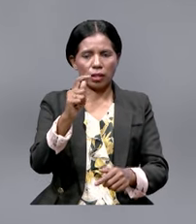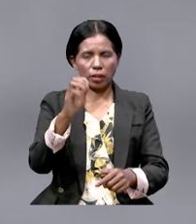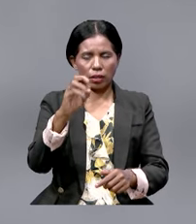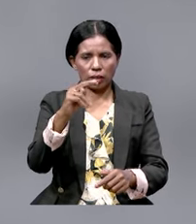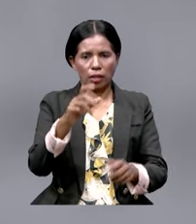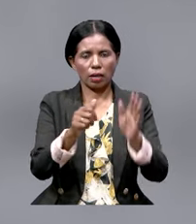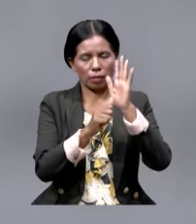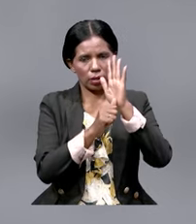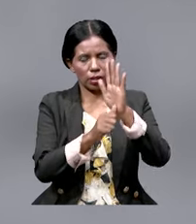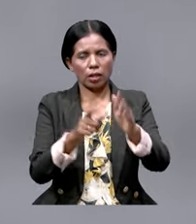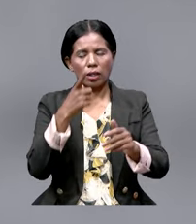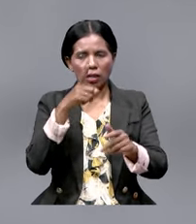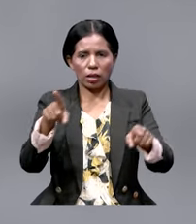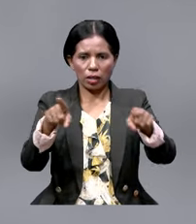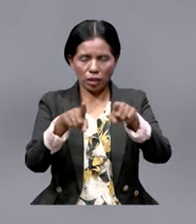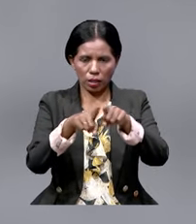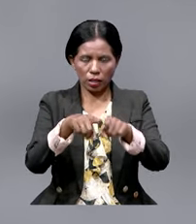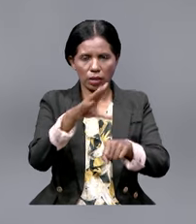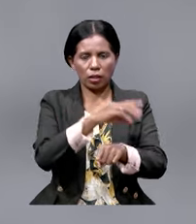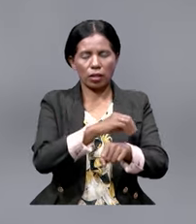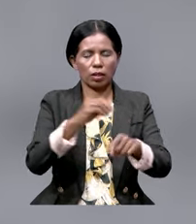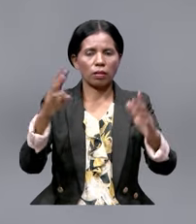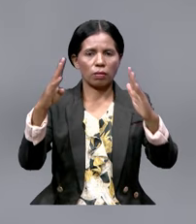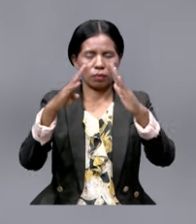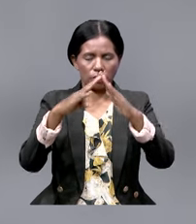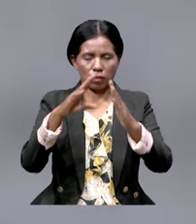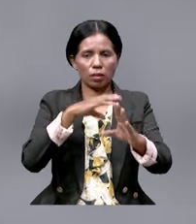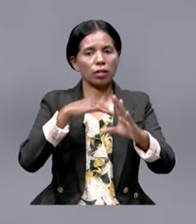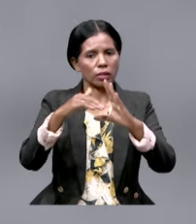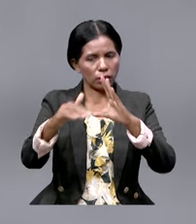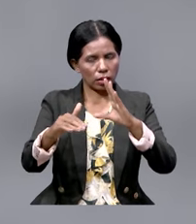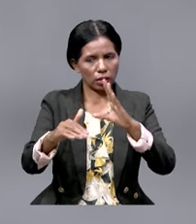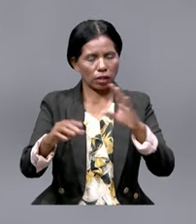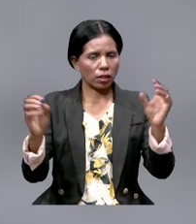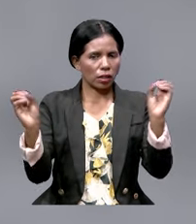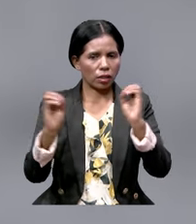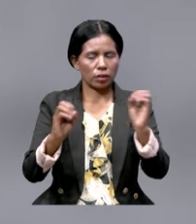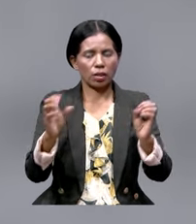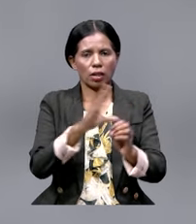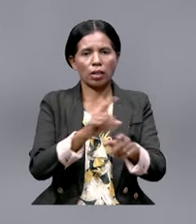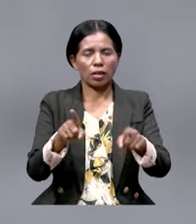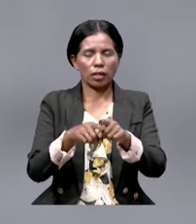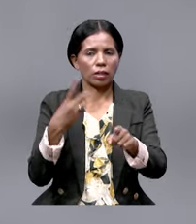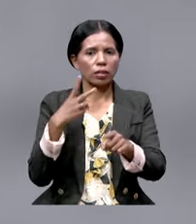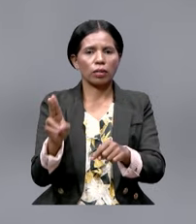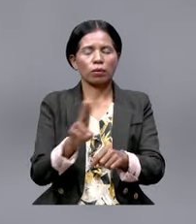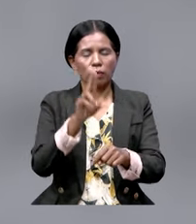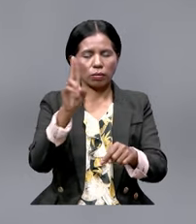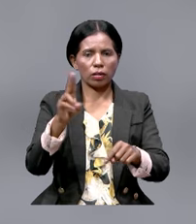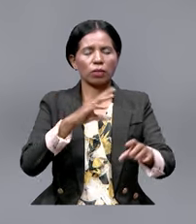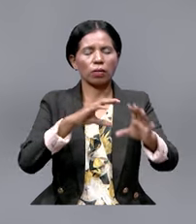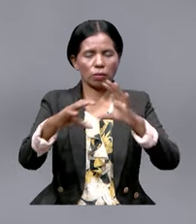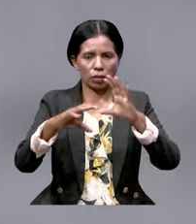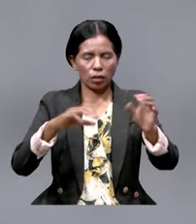apresenta, língua ne hanesan casa do ser. Tuir nia, língua ne la ustiet meu ida ato ita utiliza ori comunica